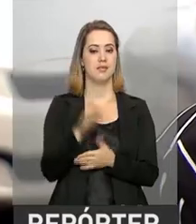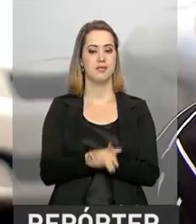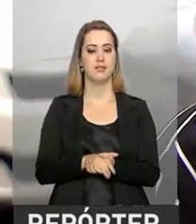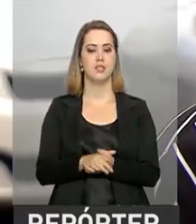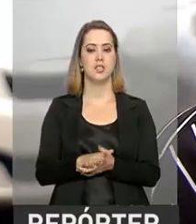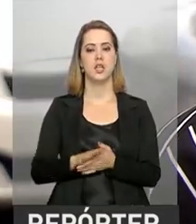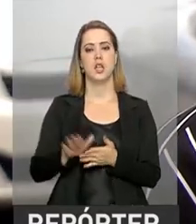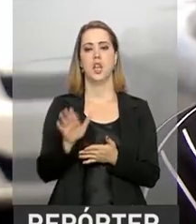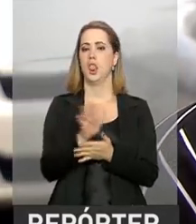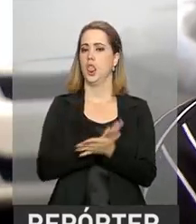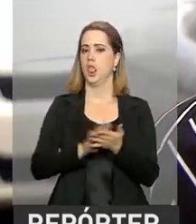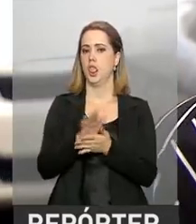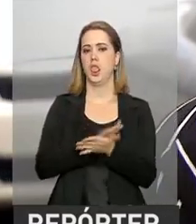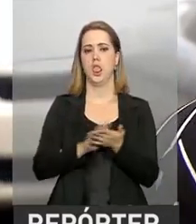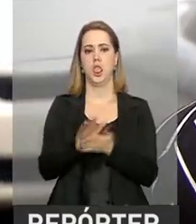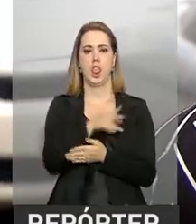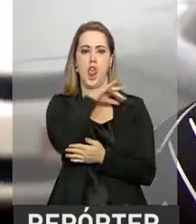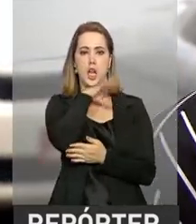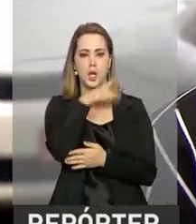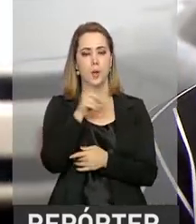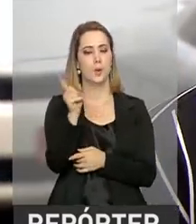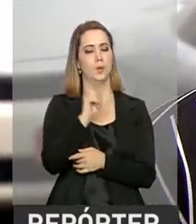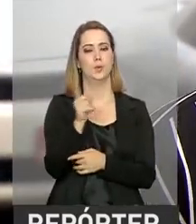não é nada ruim né você ter um carro novo Além disso trabalho